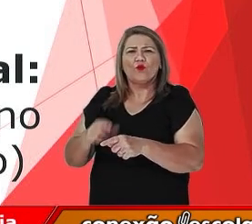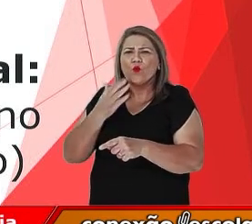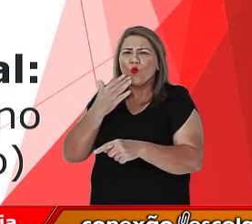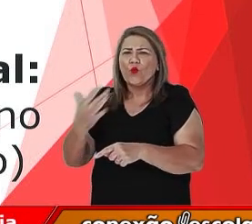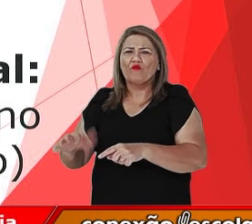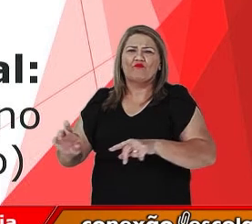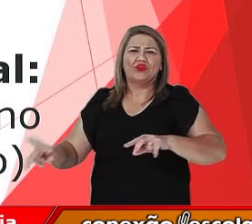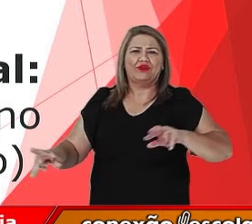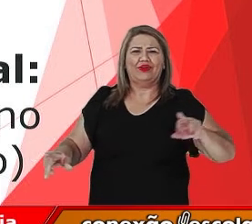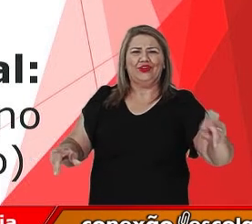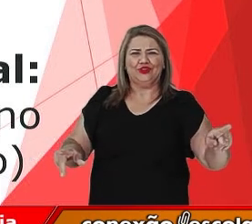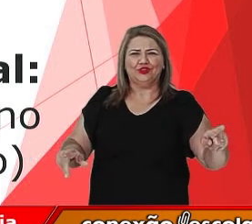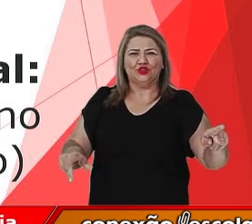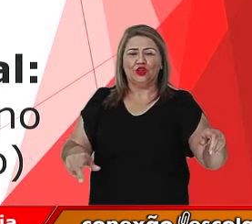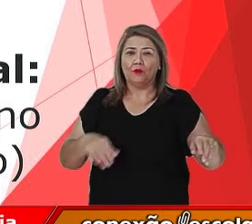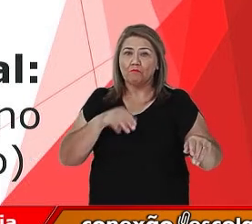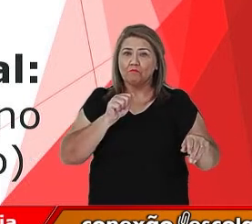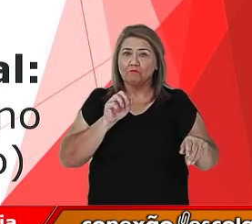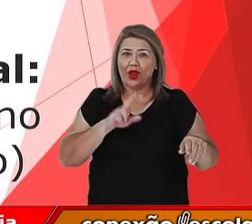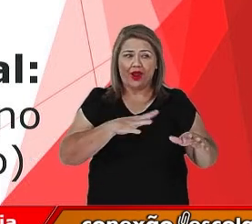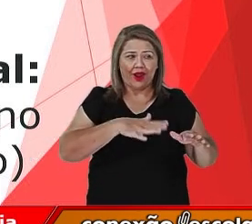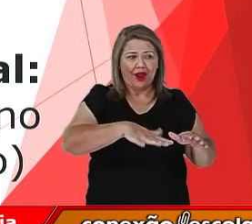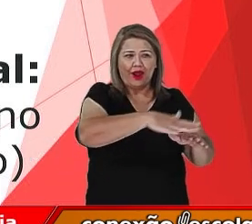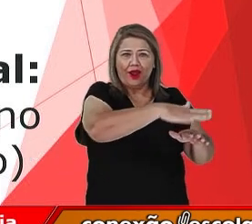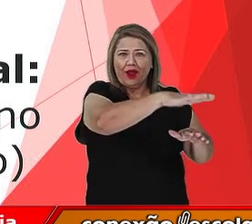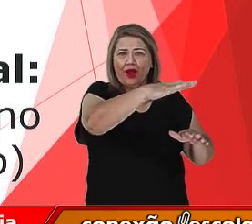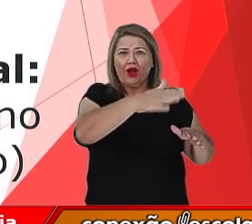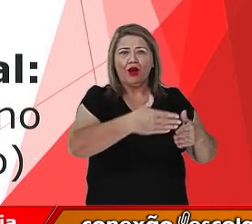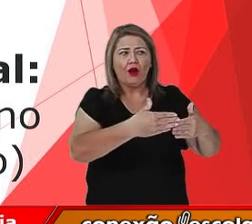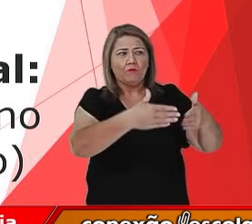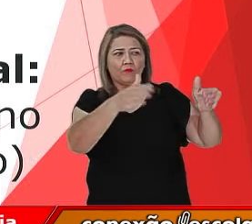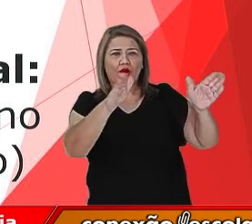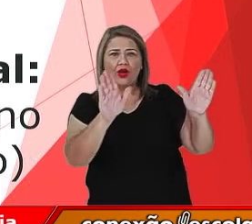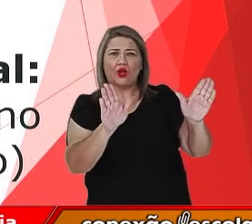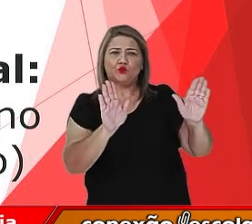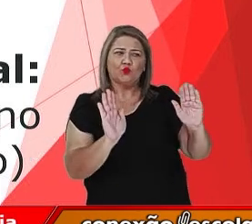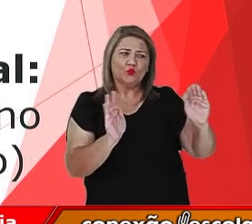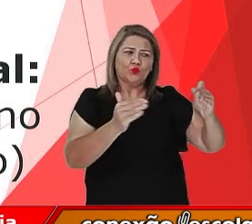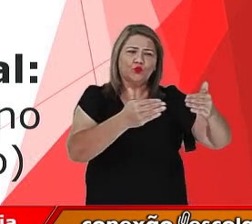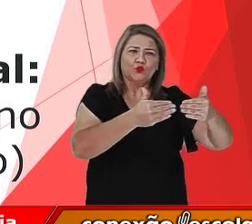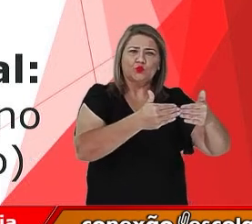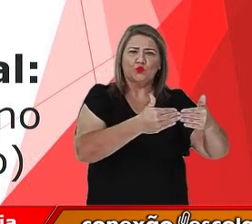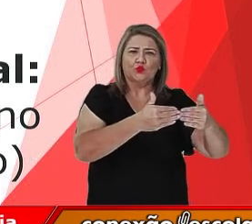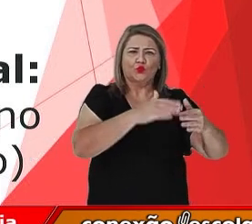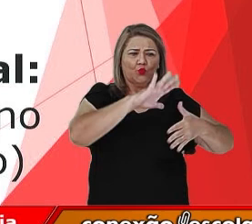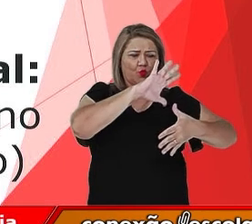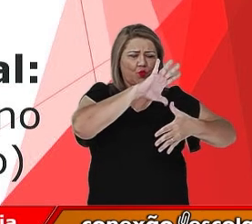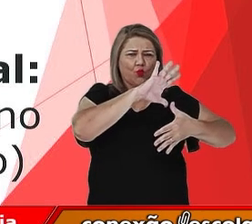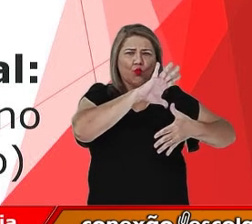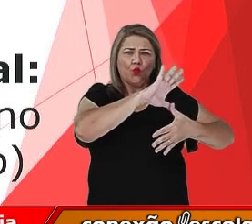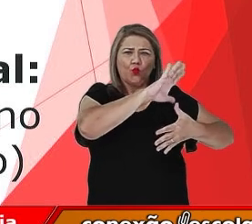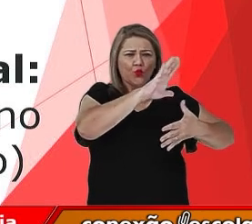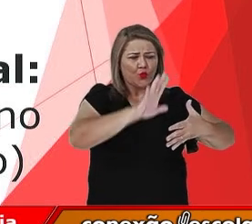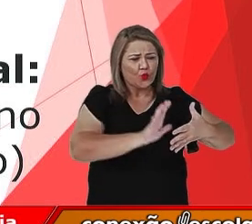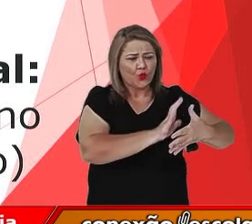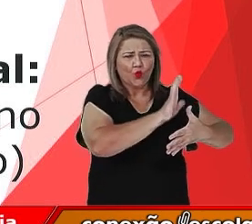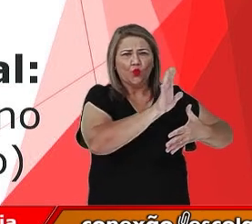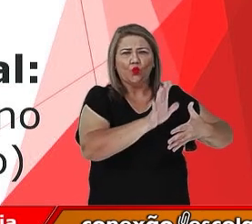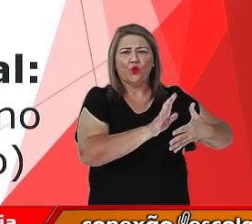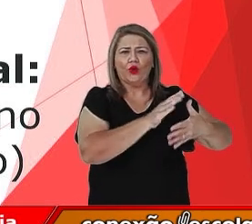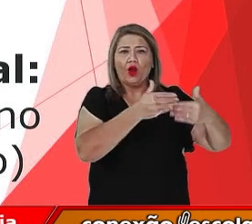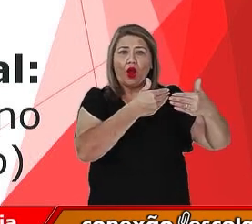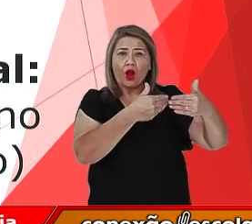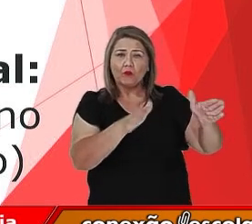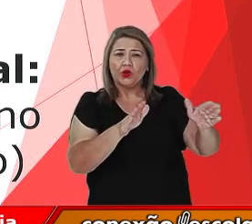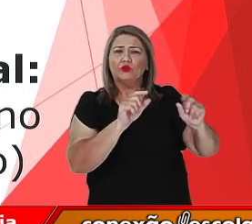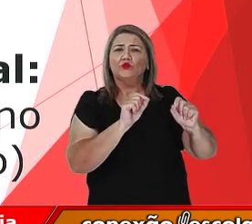formas: mar aberto ou mar interior ou continental. O mar aberto são aqueles que